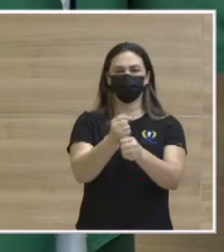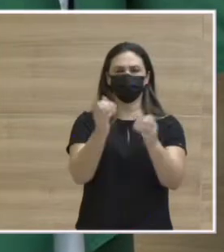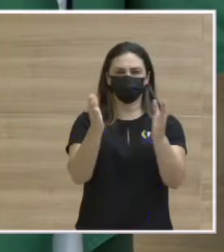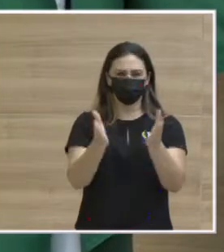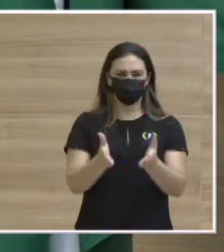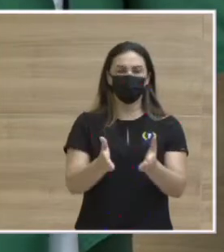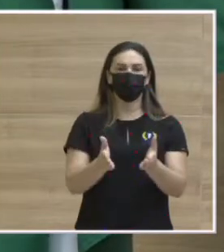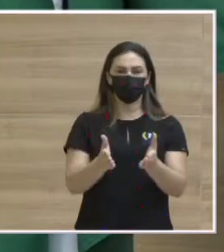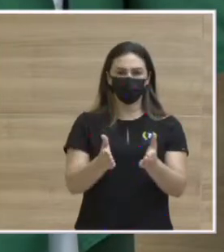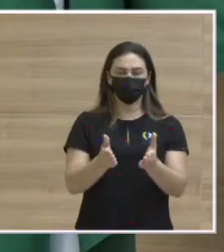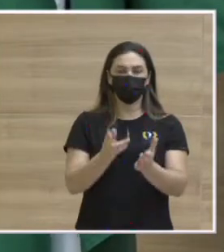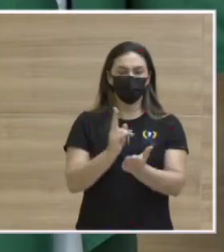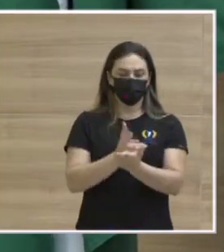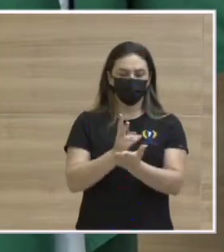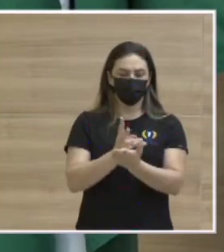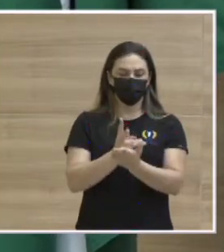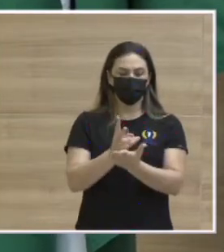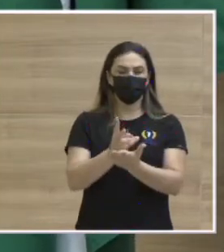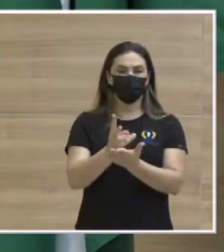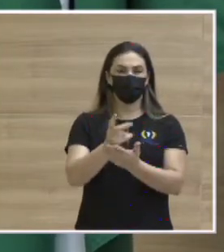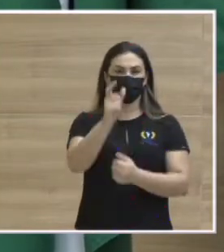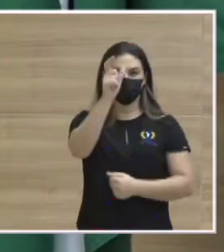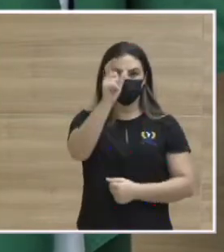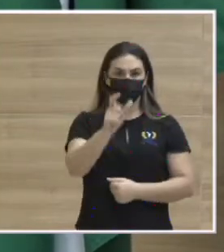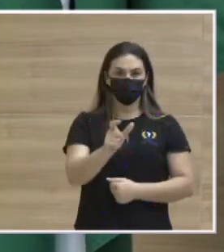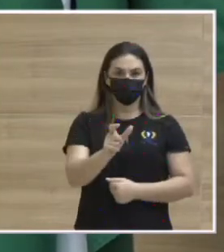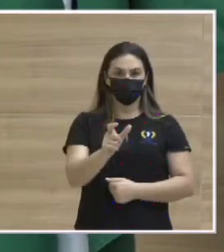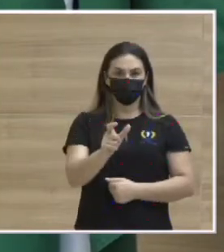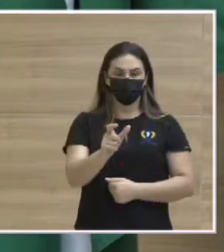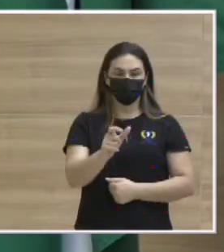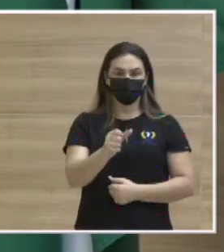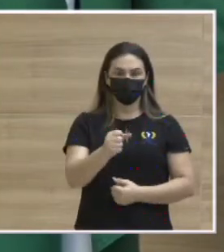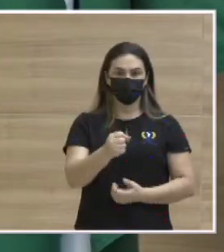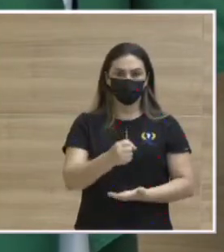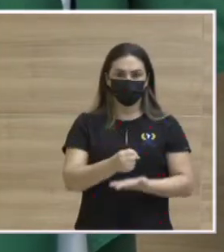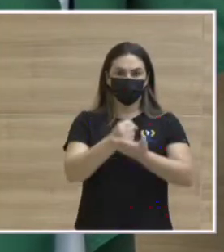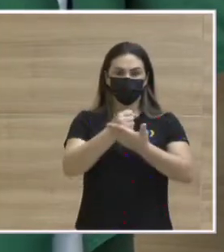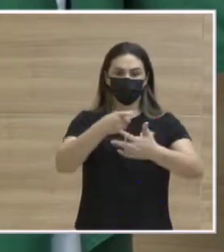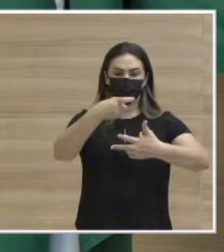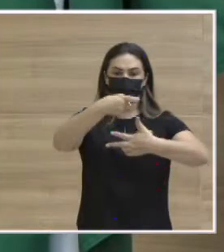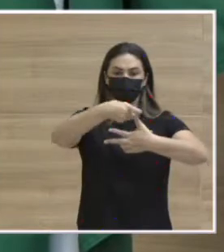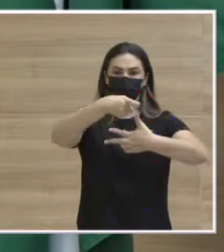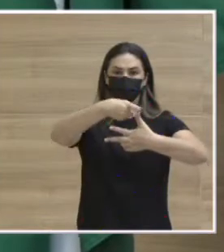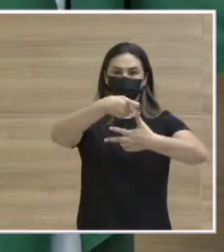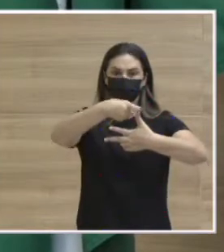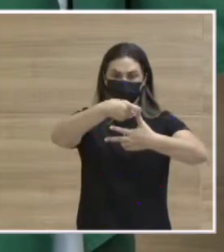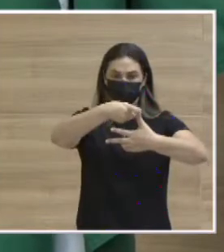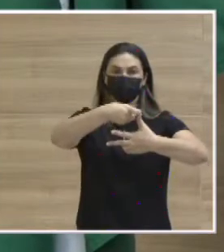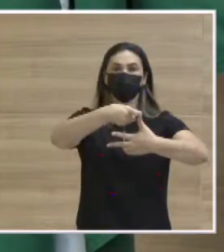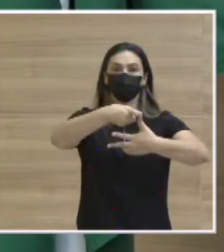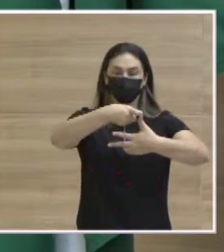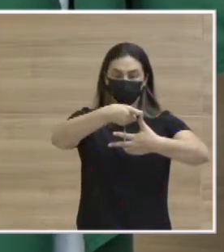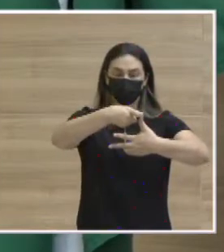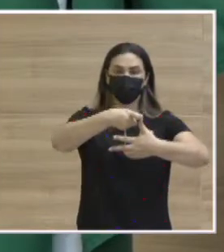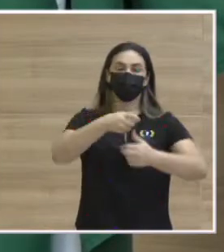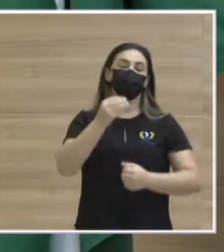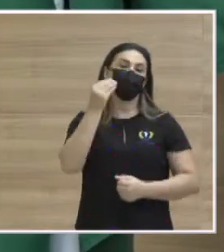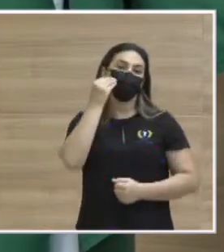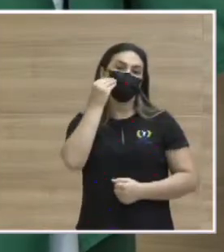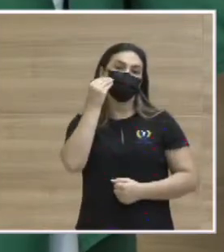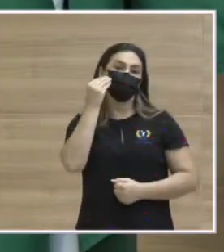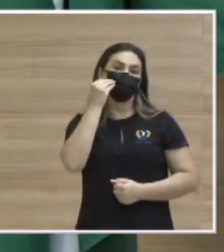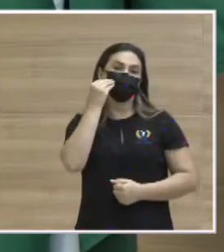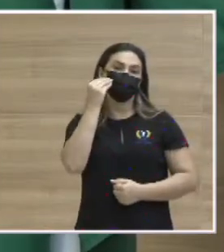com as recorrentes atitudes e posturas do Poder Executivo Municipal, dando aí e